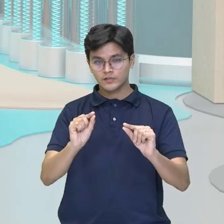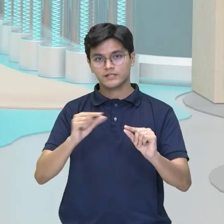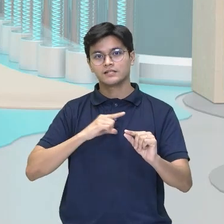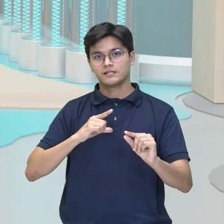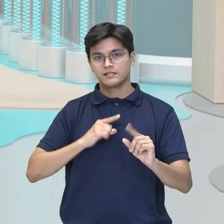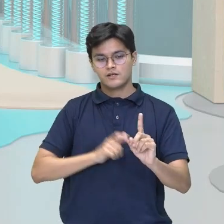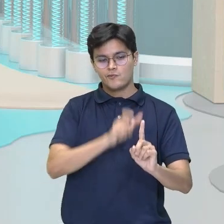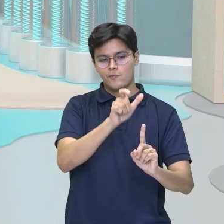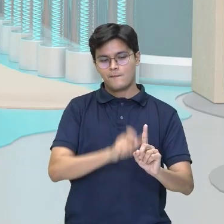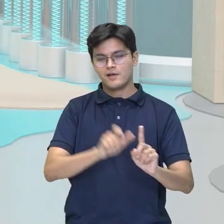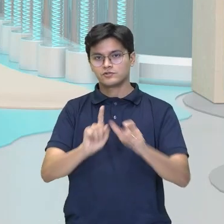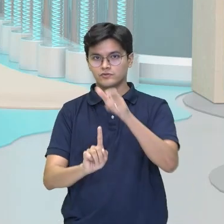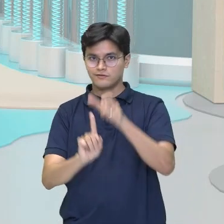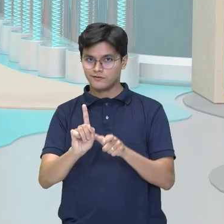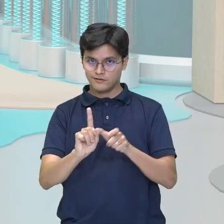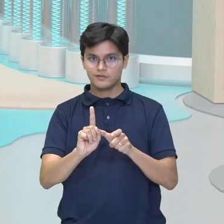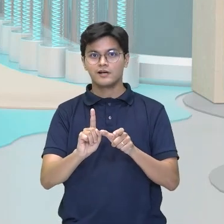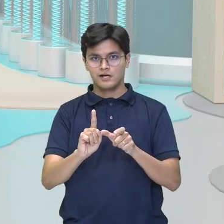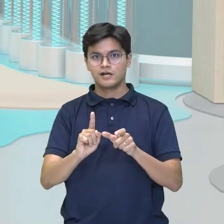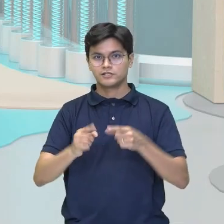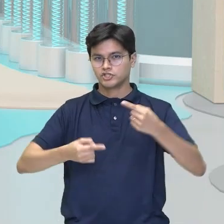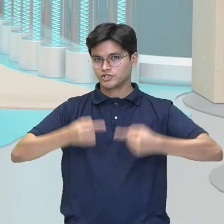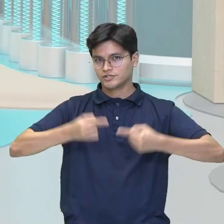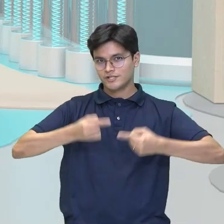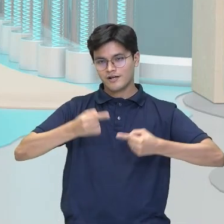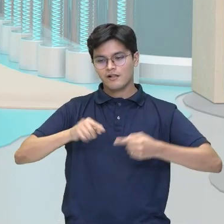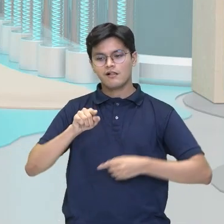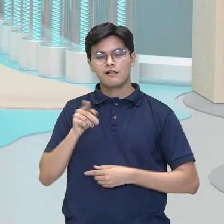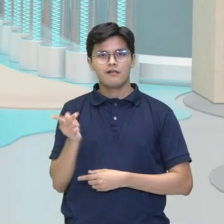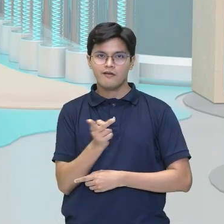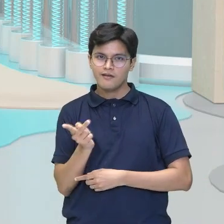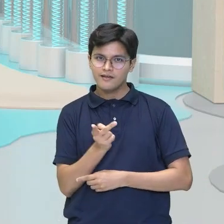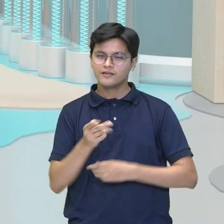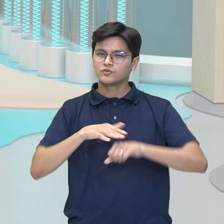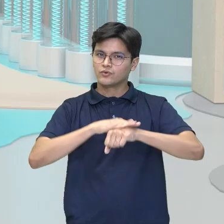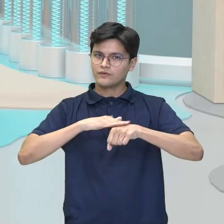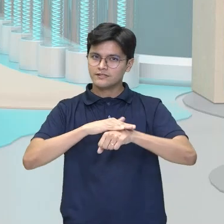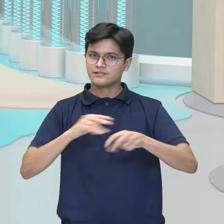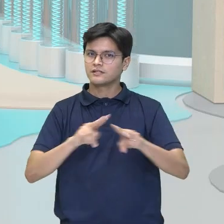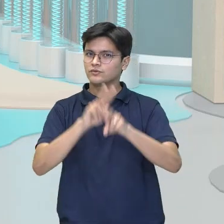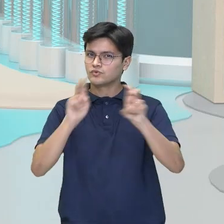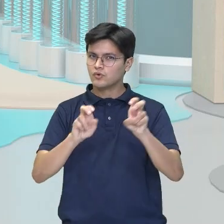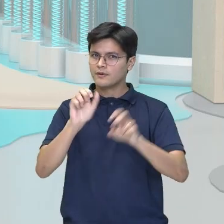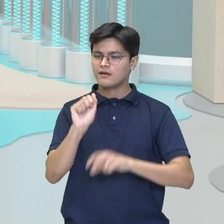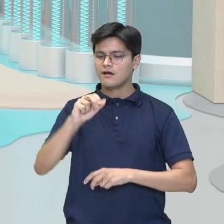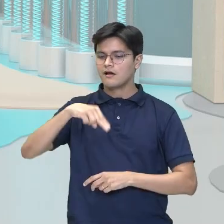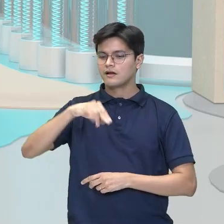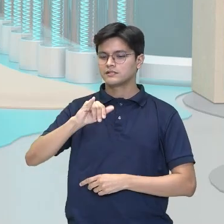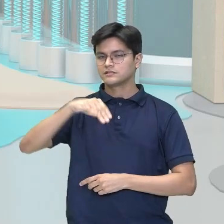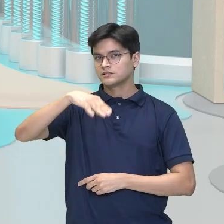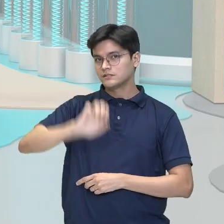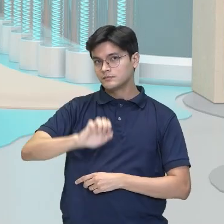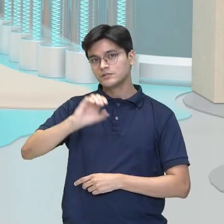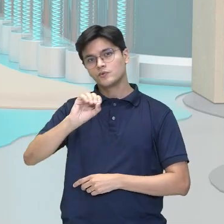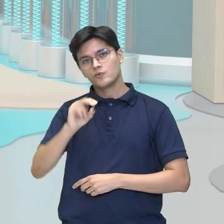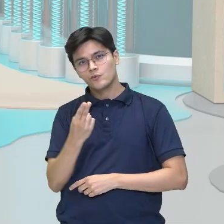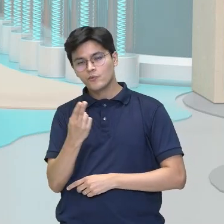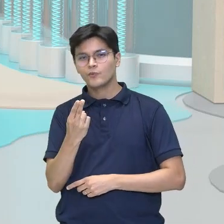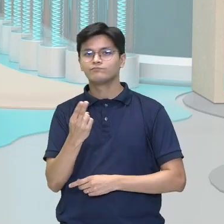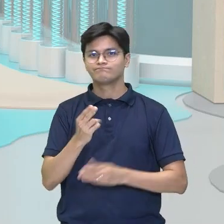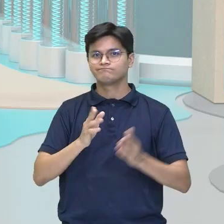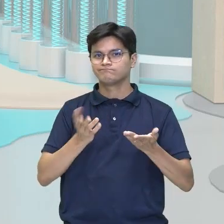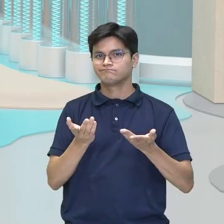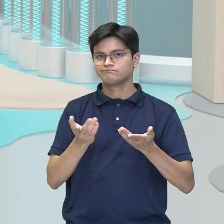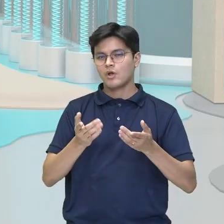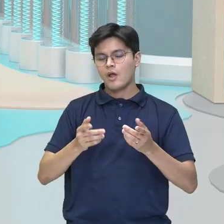as personagens, e elas vão estar falando dos animes preferidos dela, de algum episódio específico, e dentro desse contexto